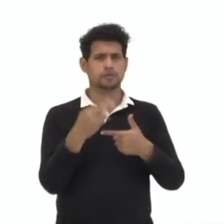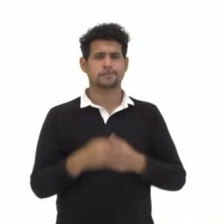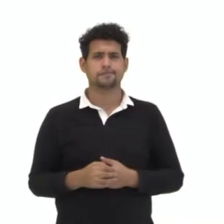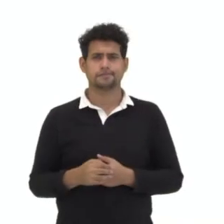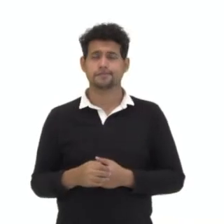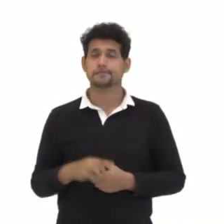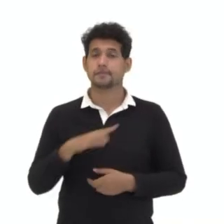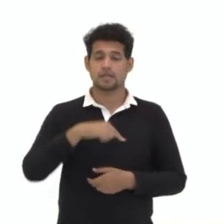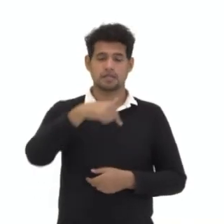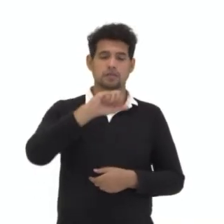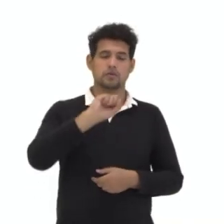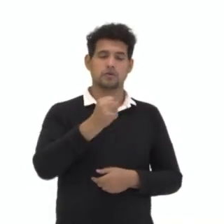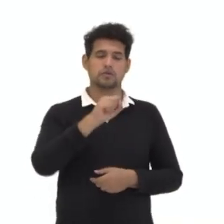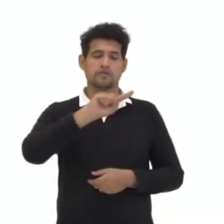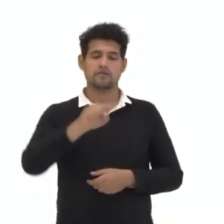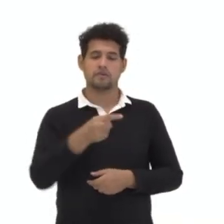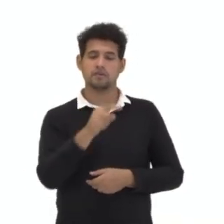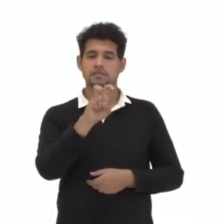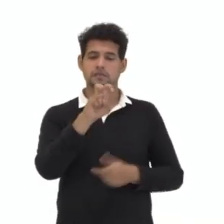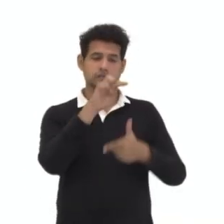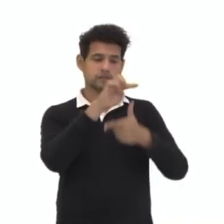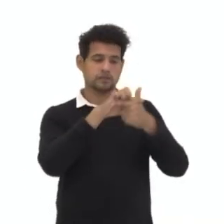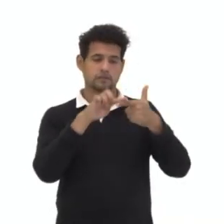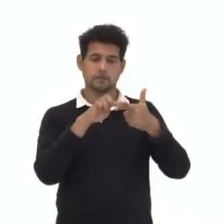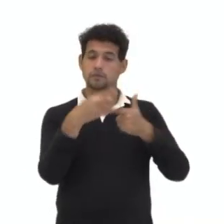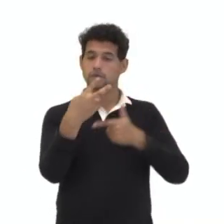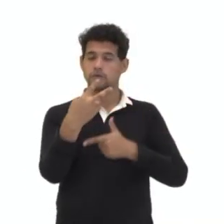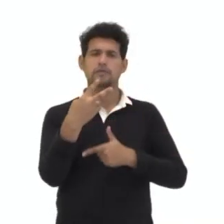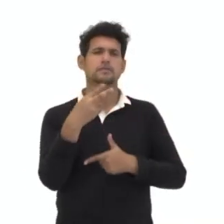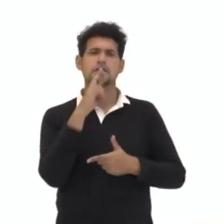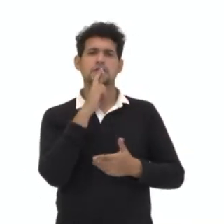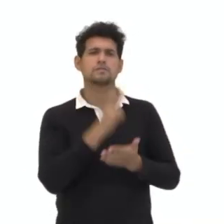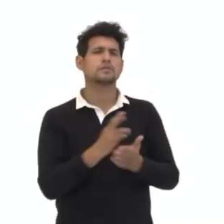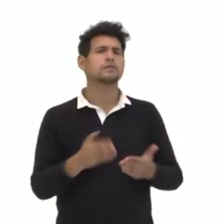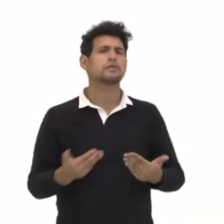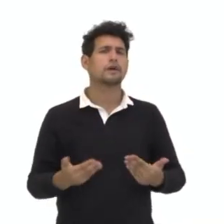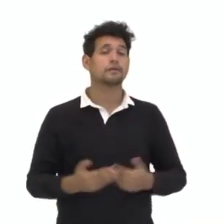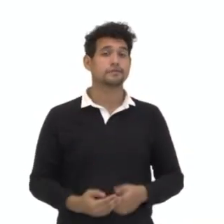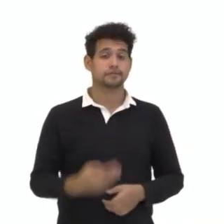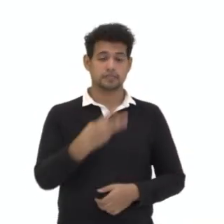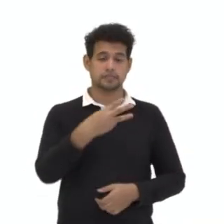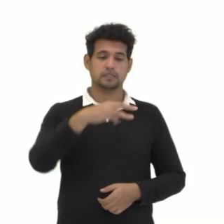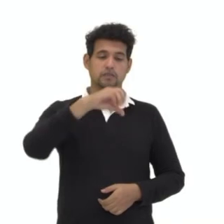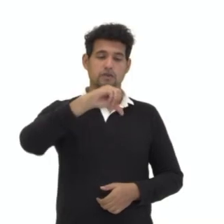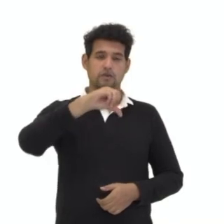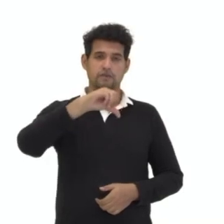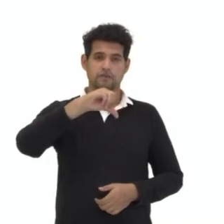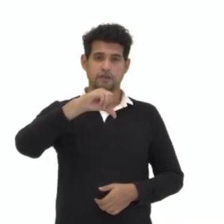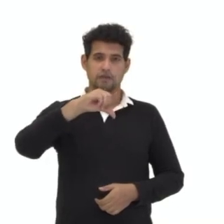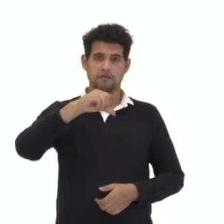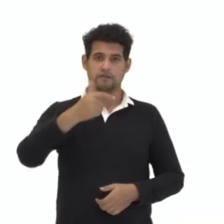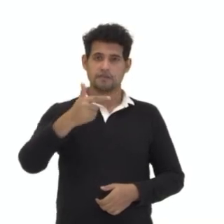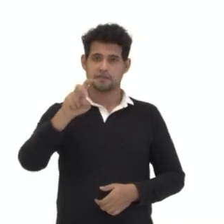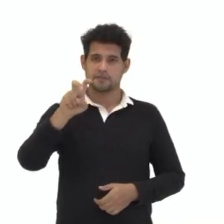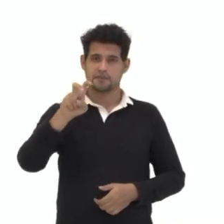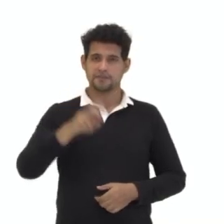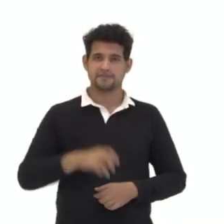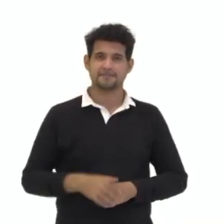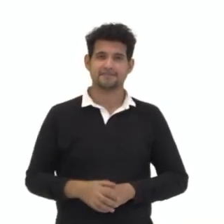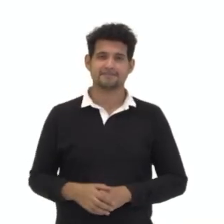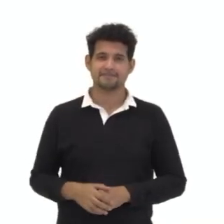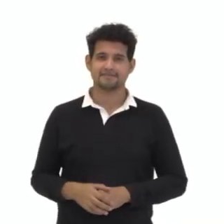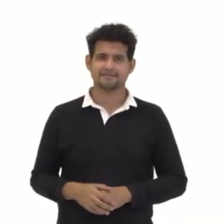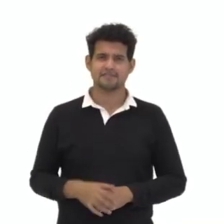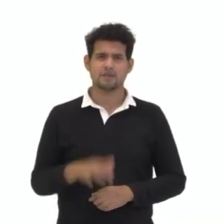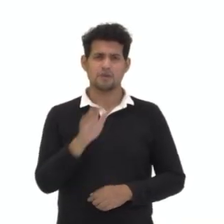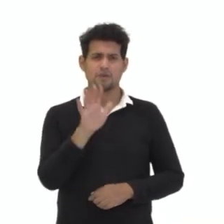ter 78,5 dividido por 2, vai me dar um valor de 39,25. Com a